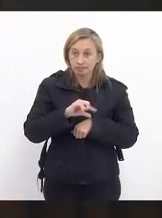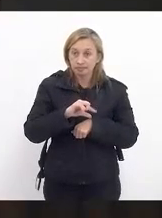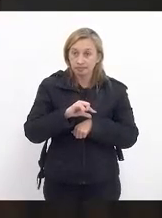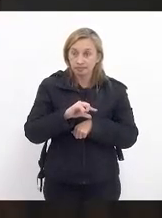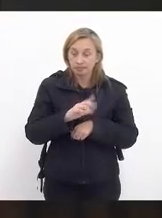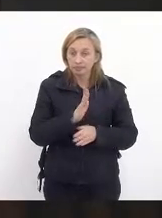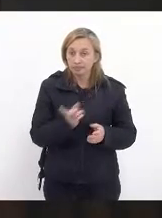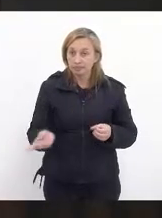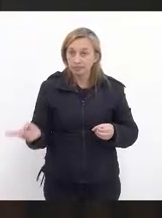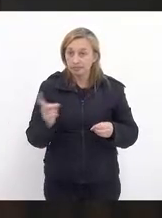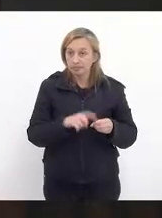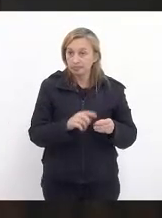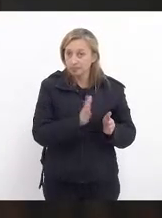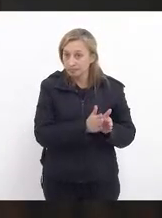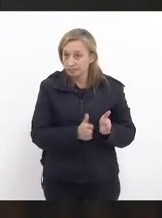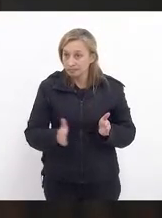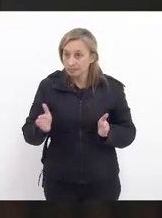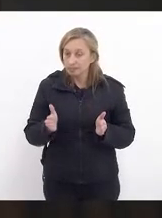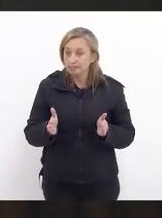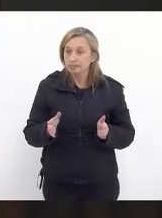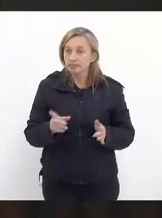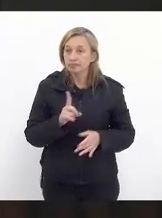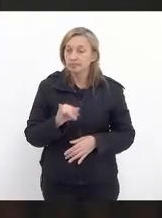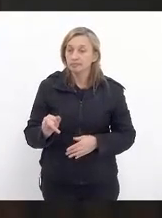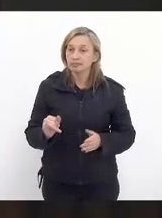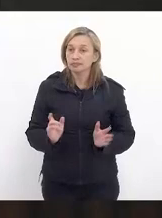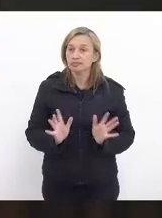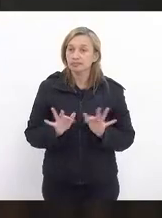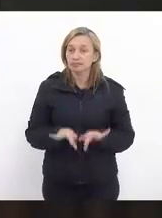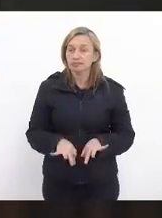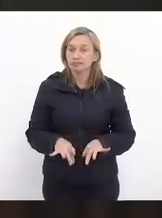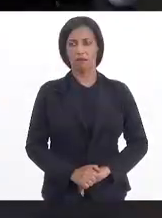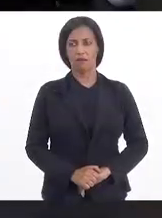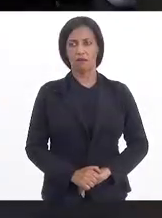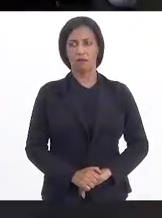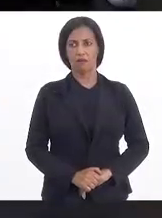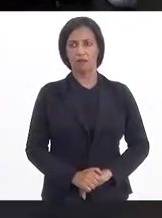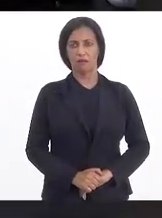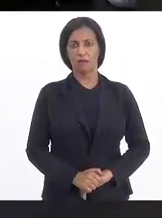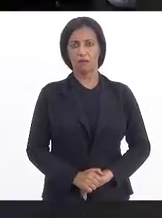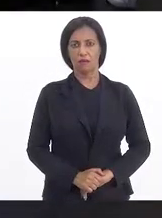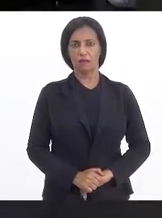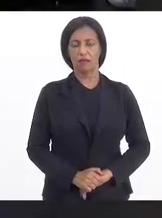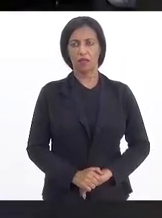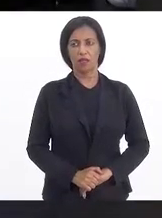quando retornaremos com a ordem do dia está suspensa a sessão e